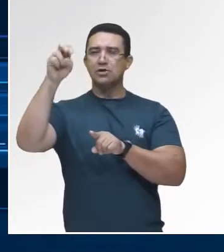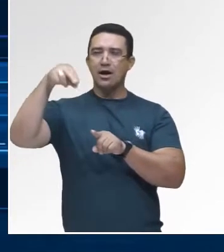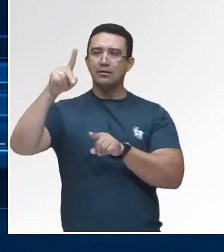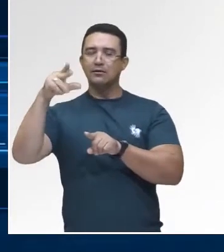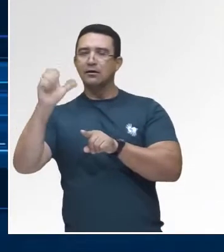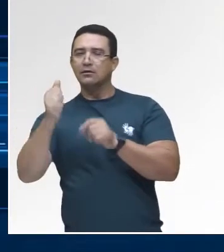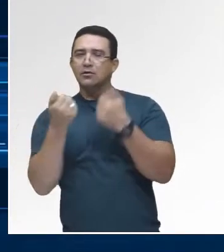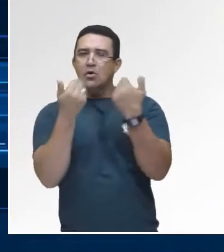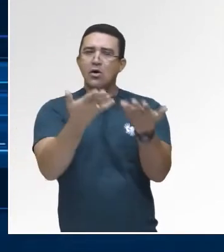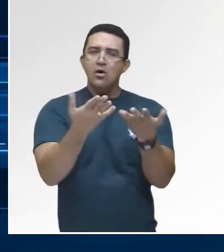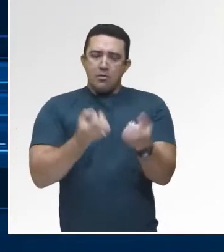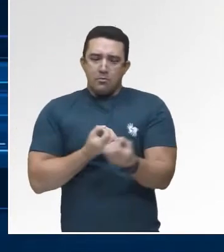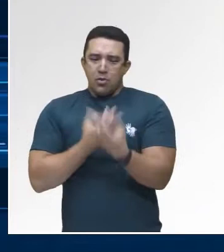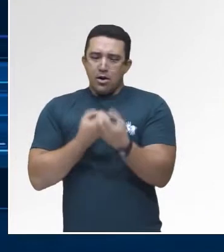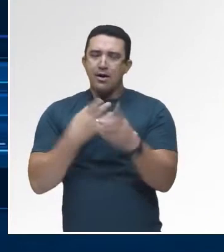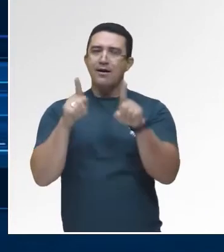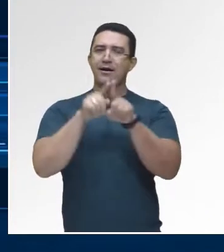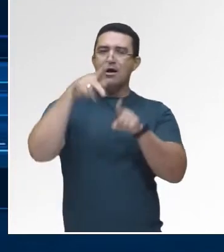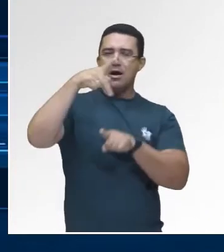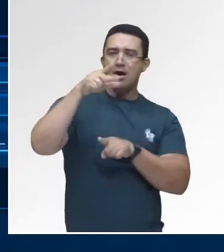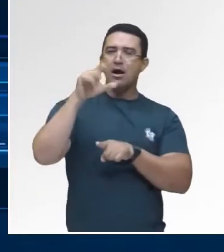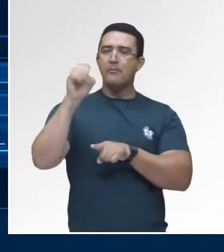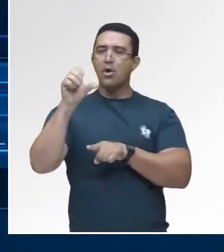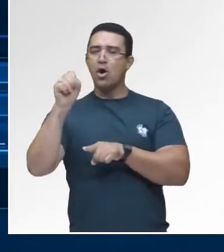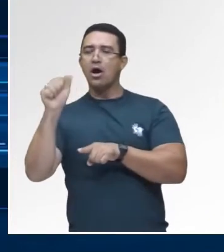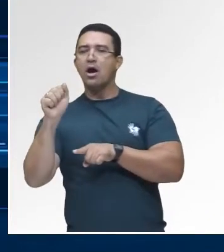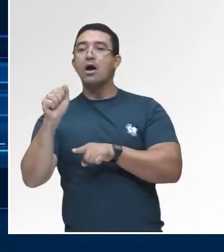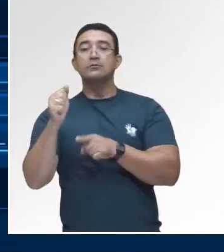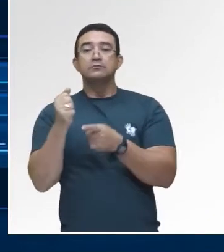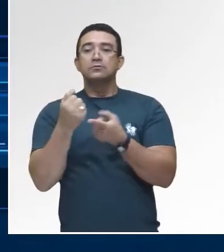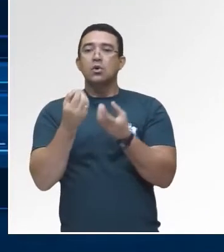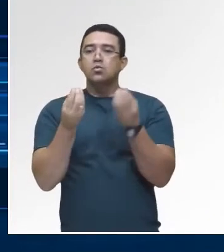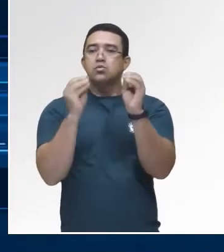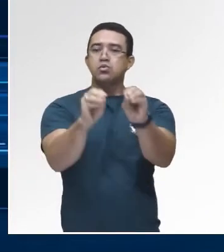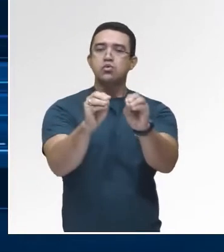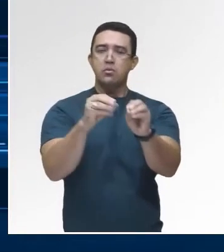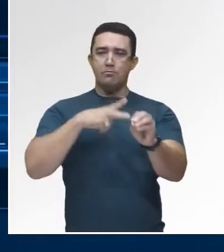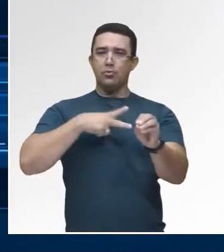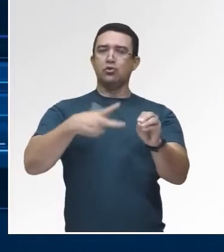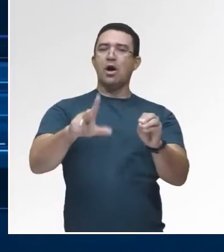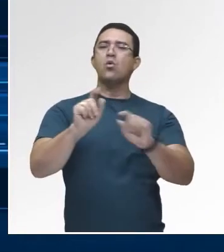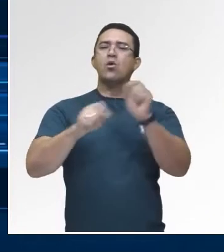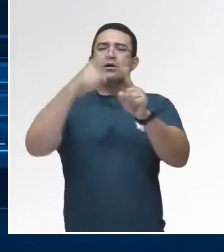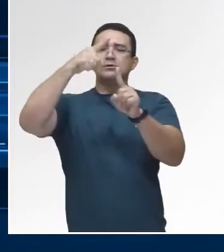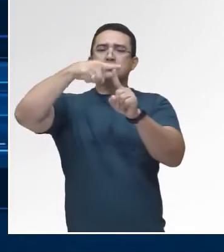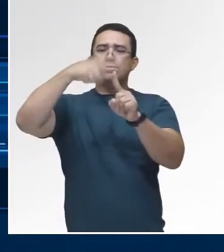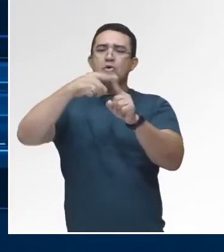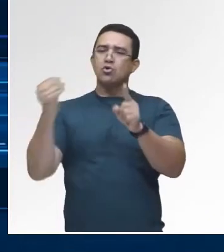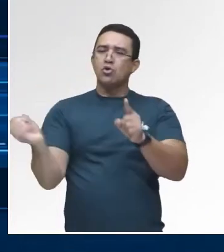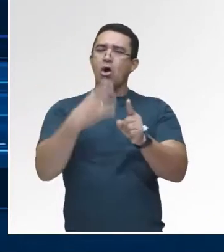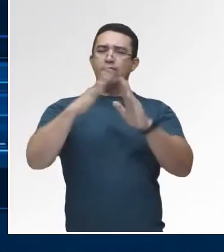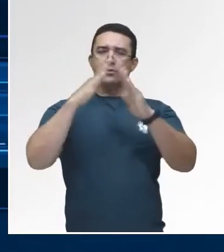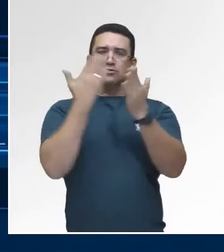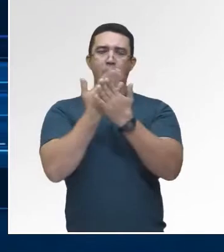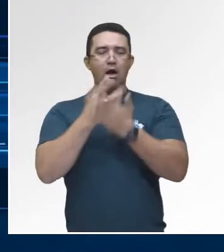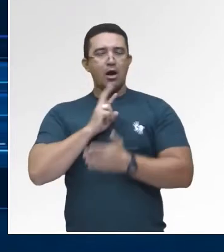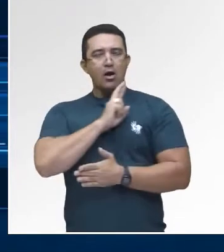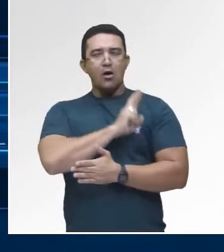prosa, vão introduzir em Portugal esse novo estilo, o estilo romântico, a nova escola. Olha só. Então, vamos